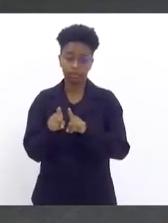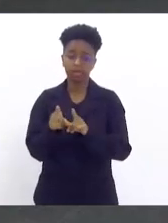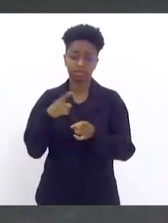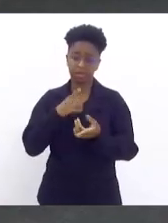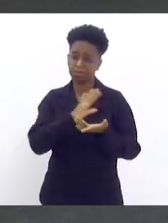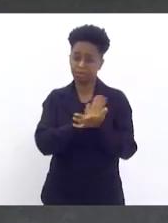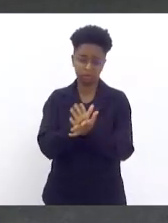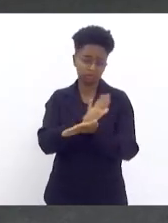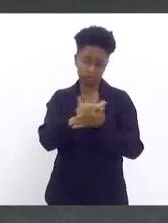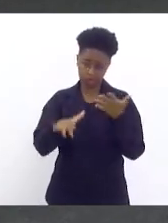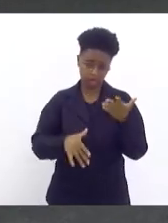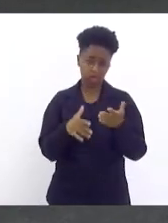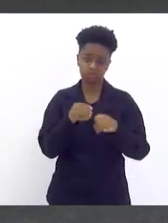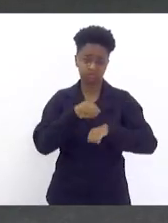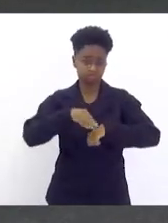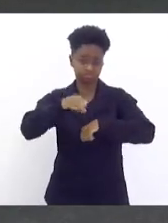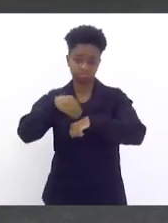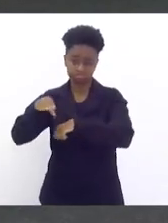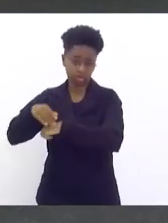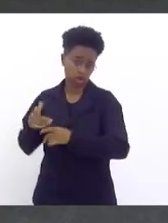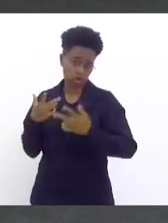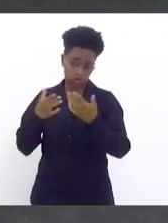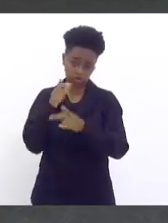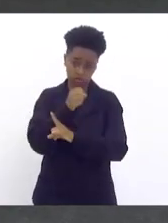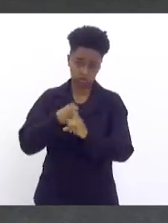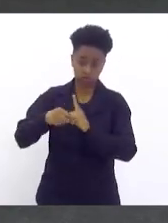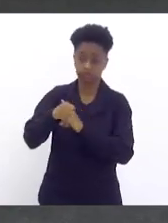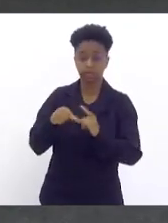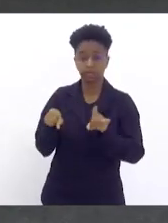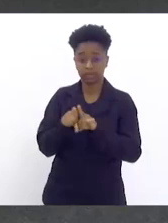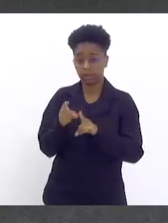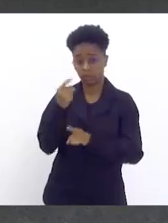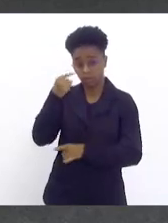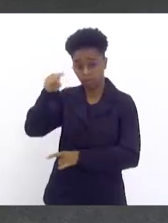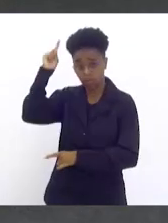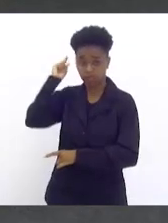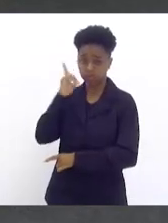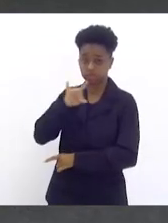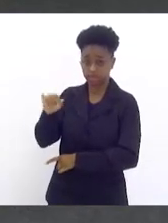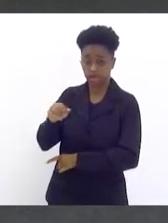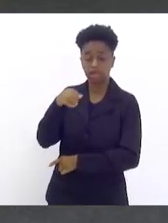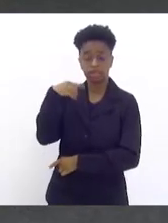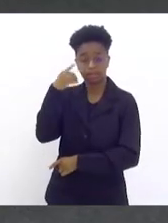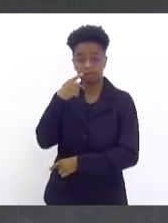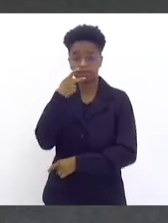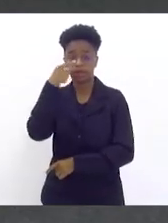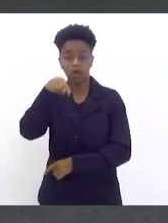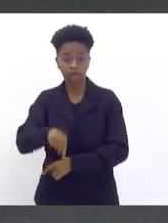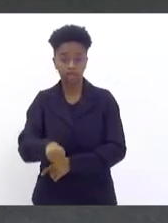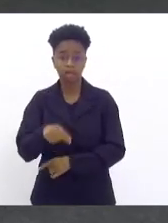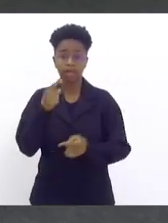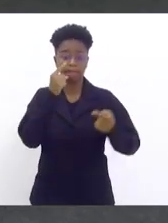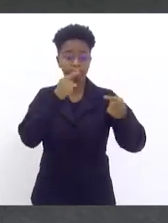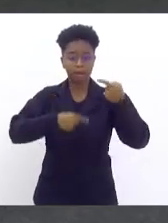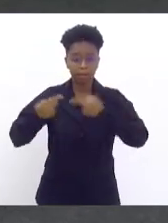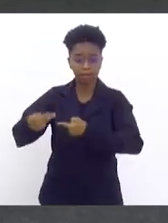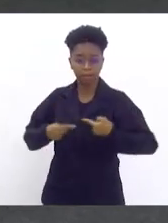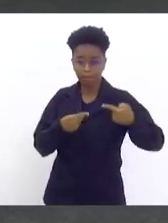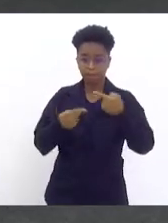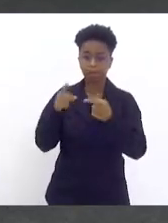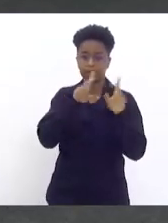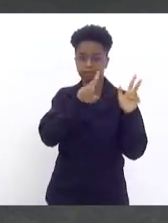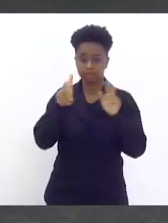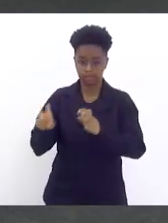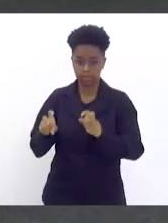preconceito que existem na nossa sociedade aliás outro dia um deputado falou aqui no microfone da nossa casa debatendo esse tema